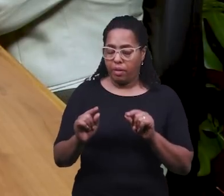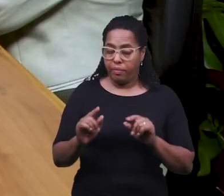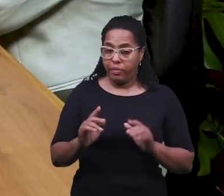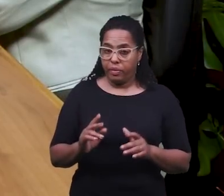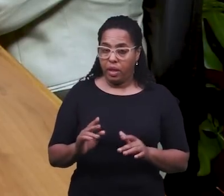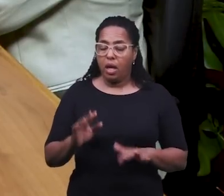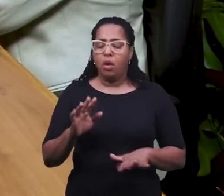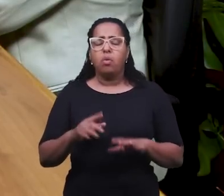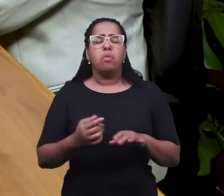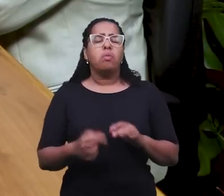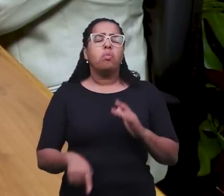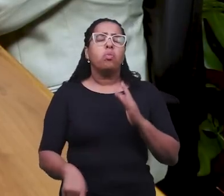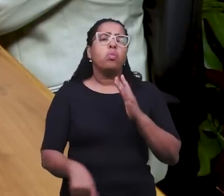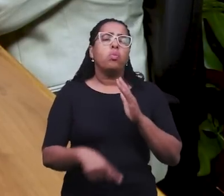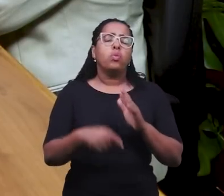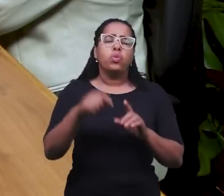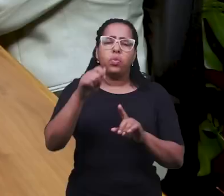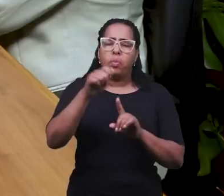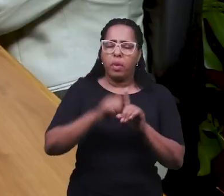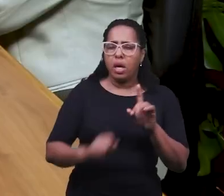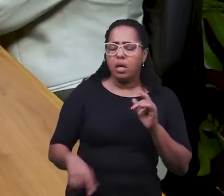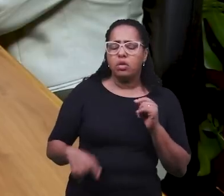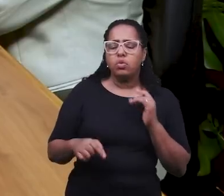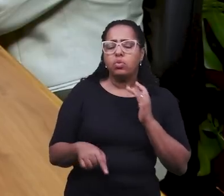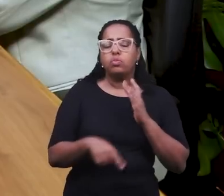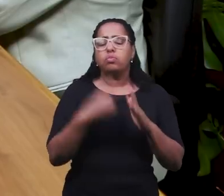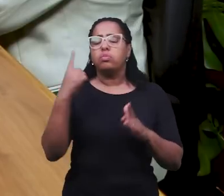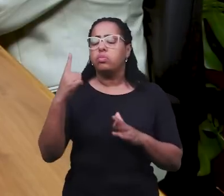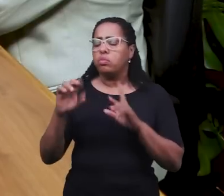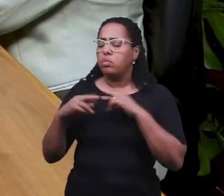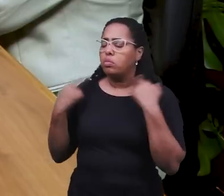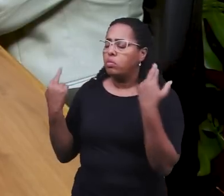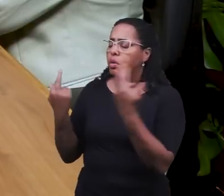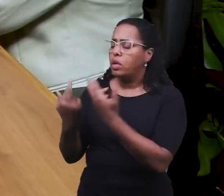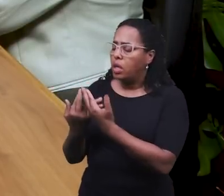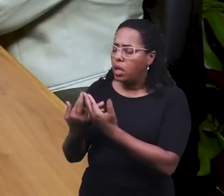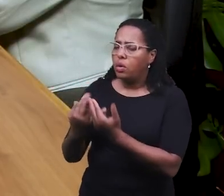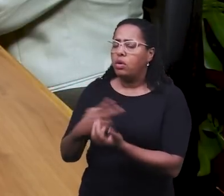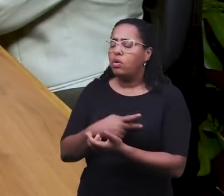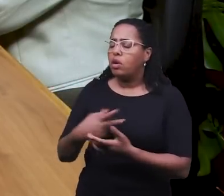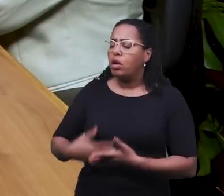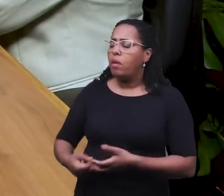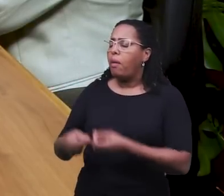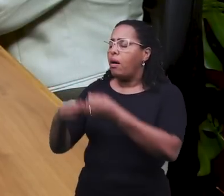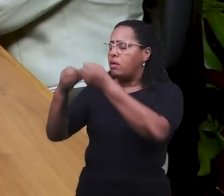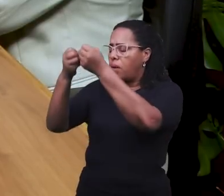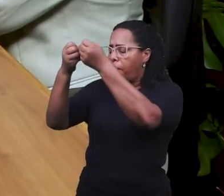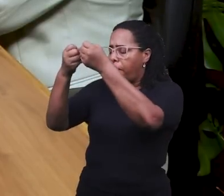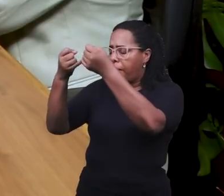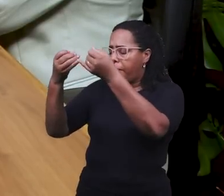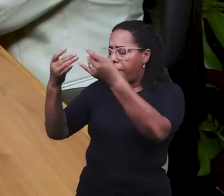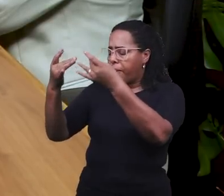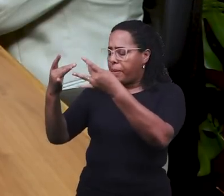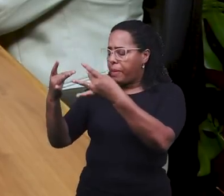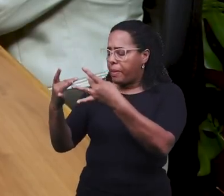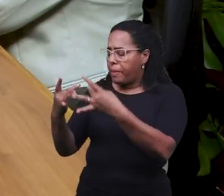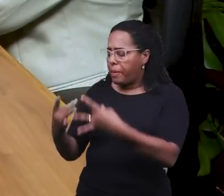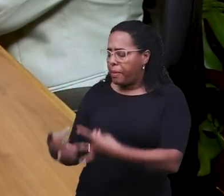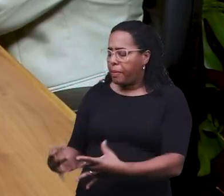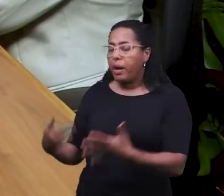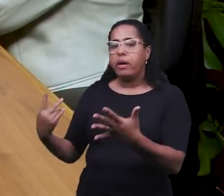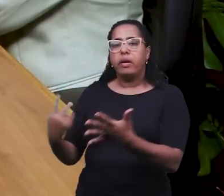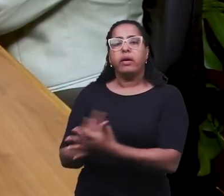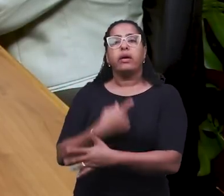normalmente eles se reúnem uma vez por mês, talvez mais, com o pastor, eles fazem um relato do que está acontecendo na